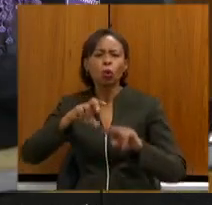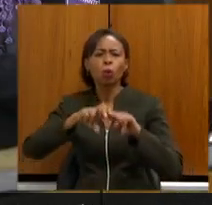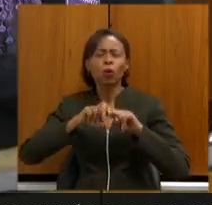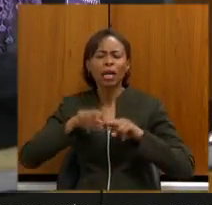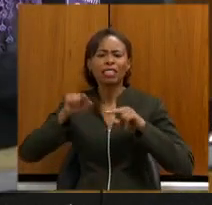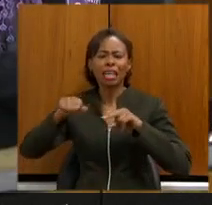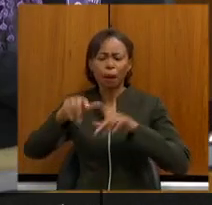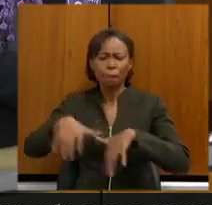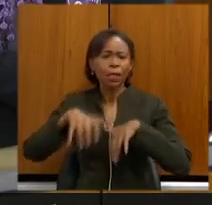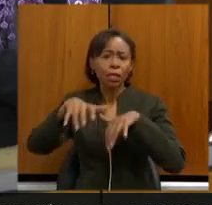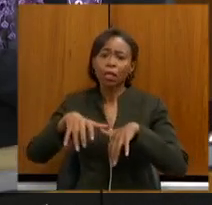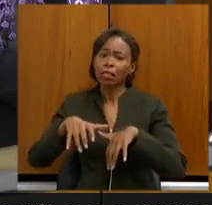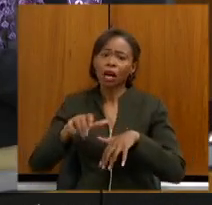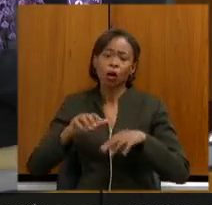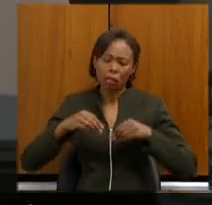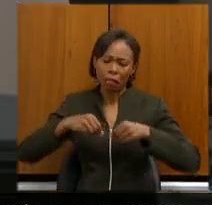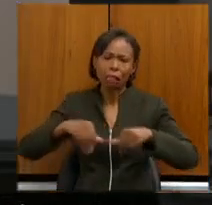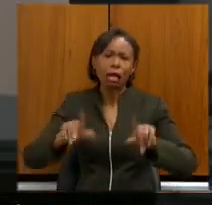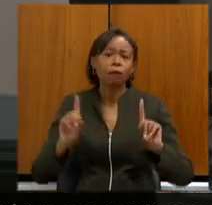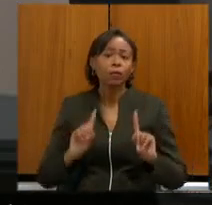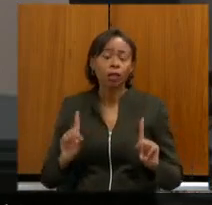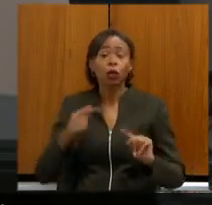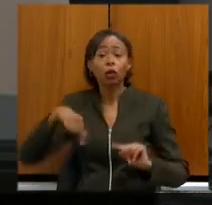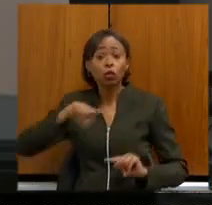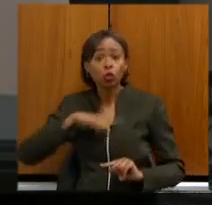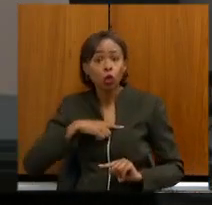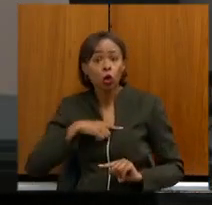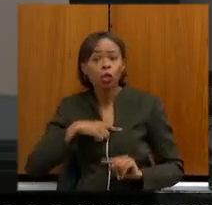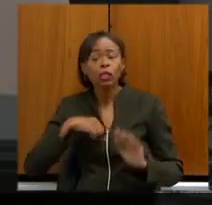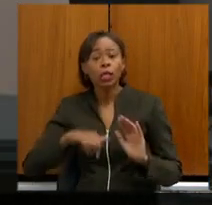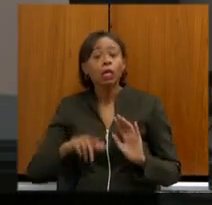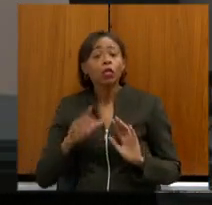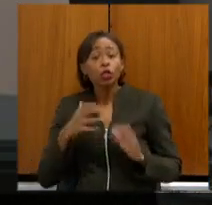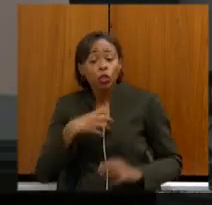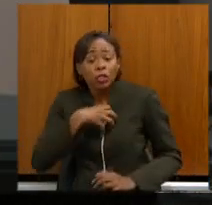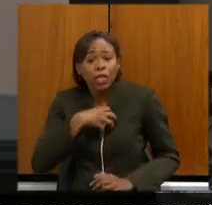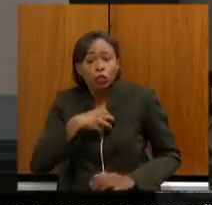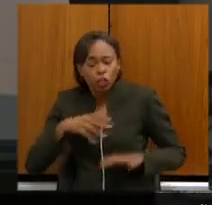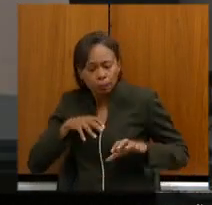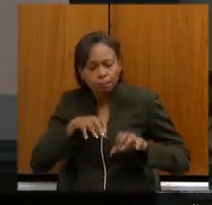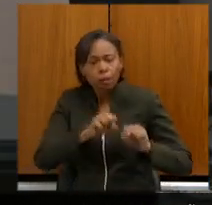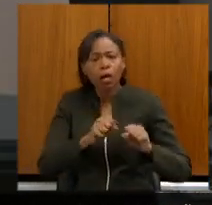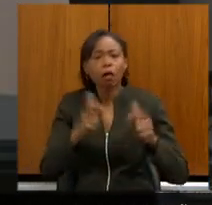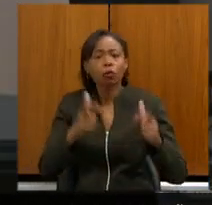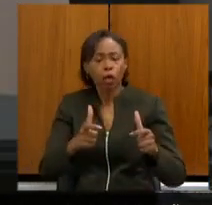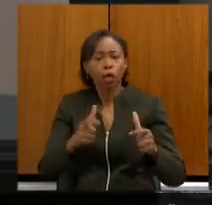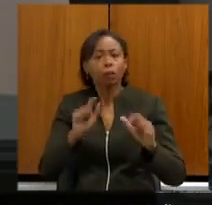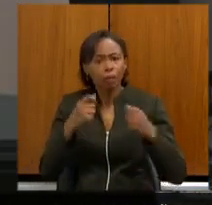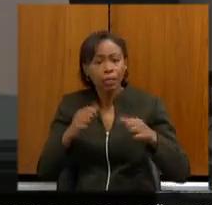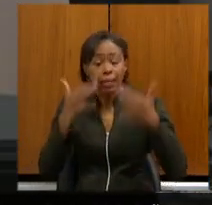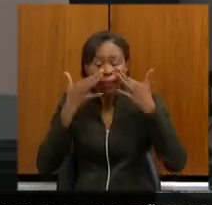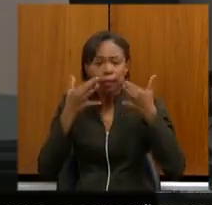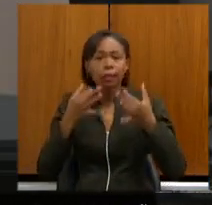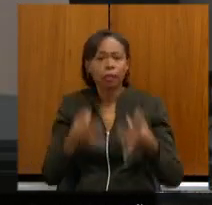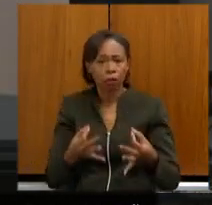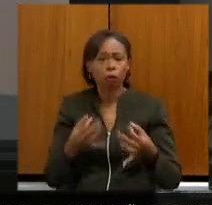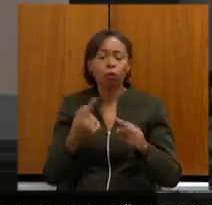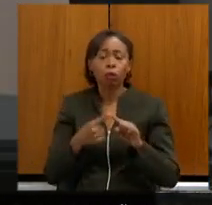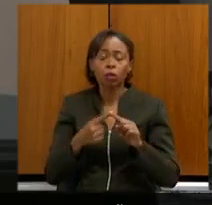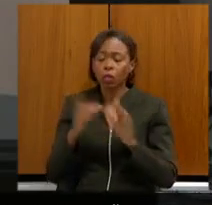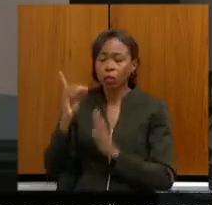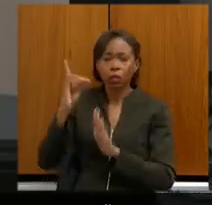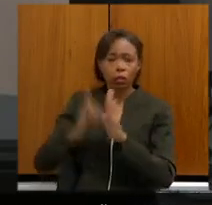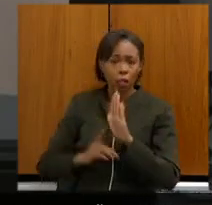mineração e é preciso escutar o nosso jeito de ocupar o território é preciso escutar que se não tem